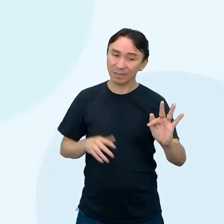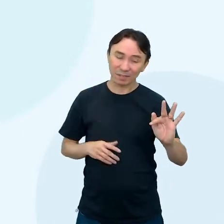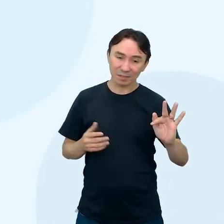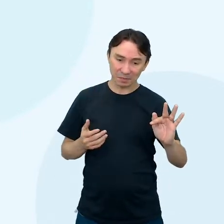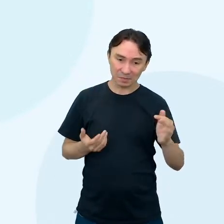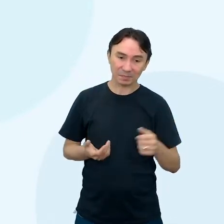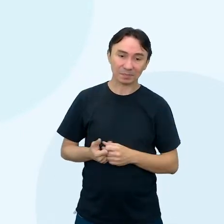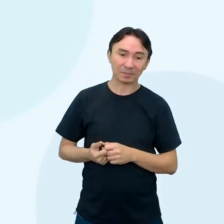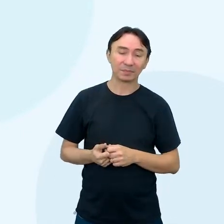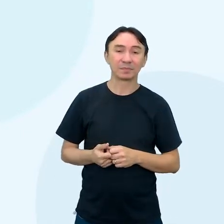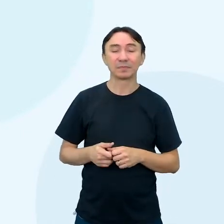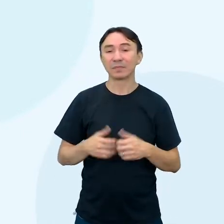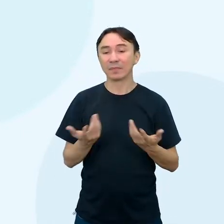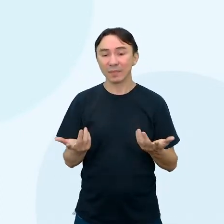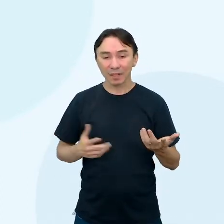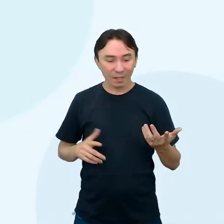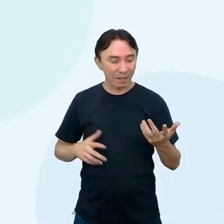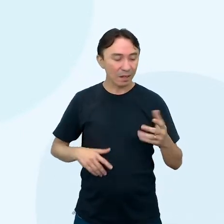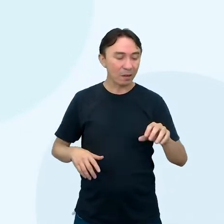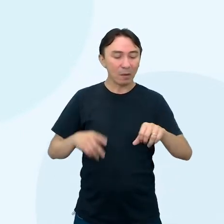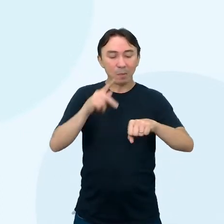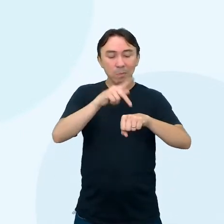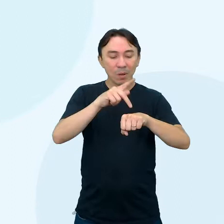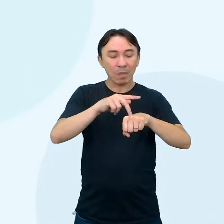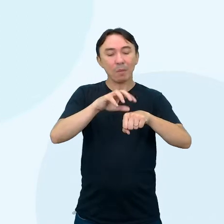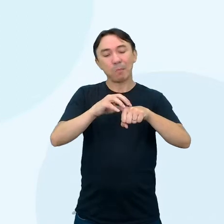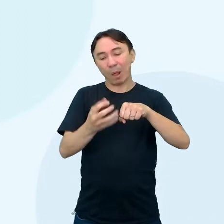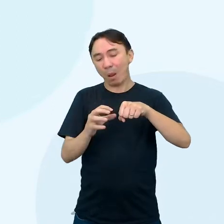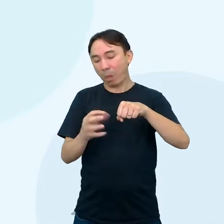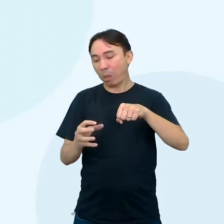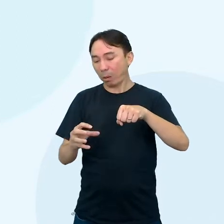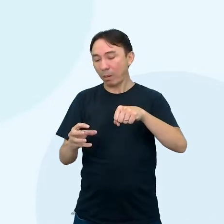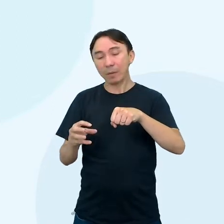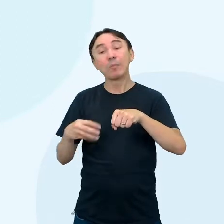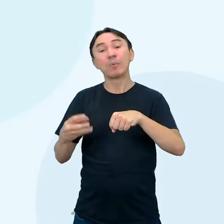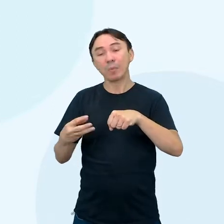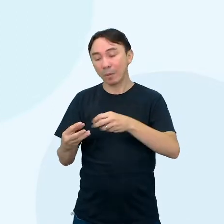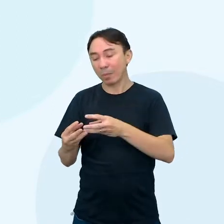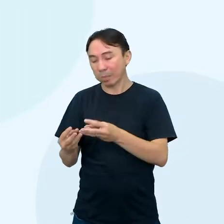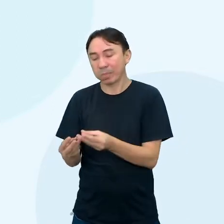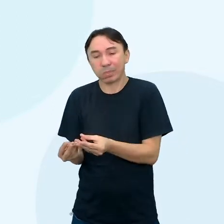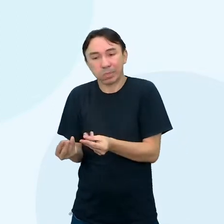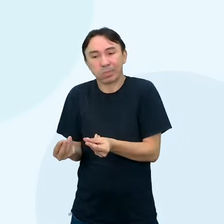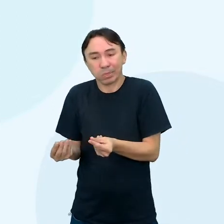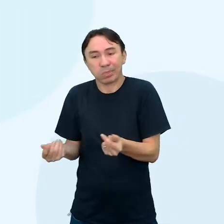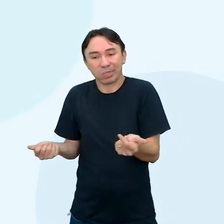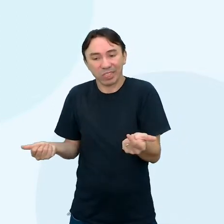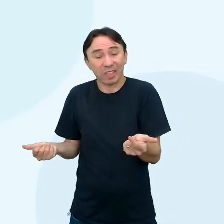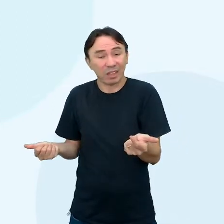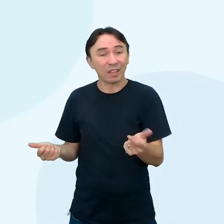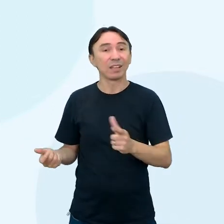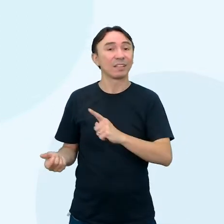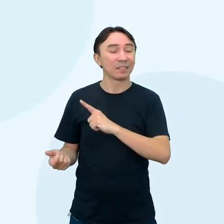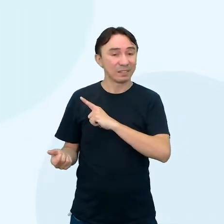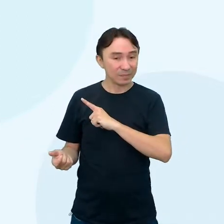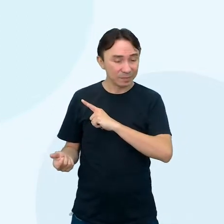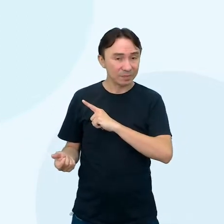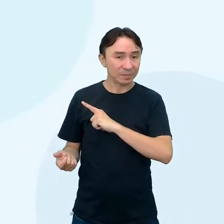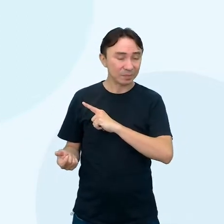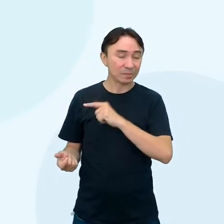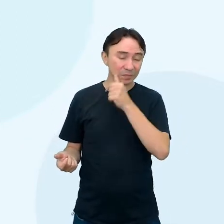fragmento e esse fragmento vai sofrendo processos de decomposição, né? E